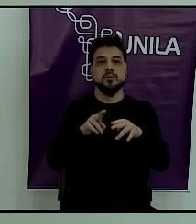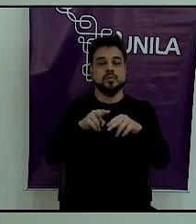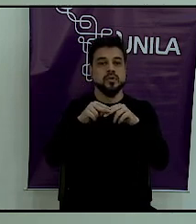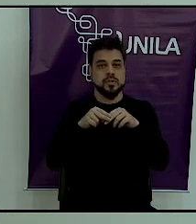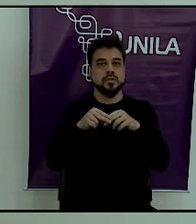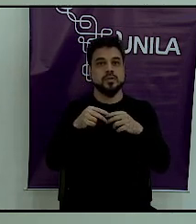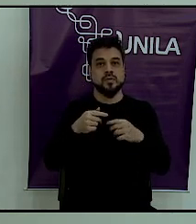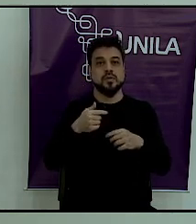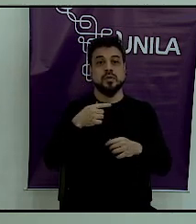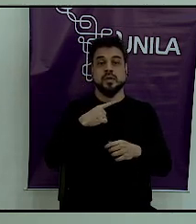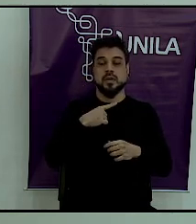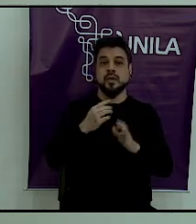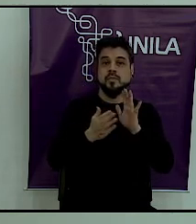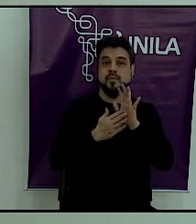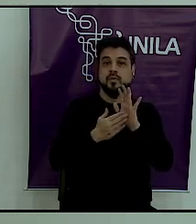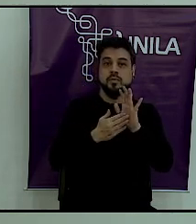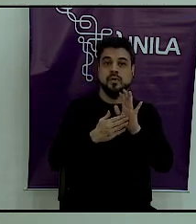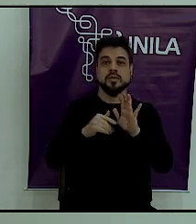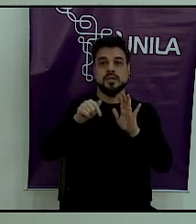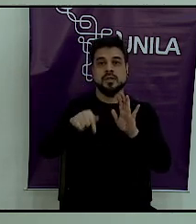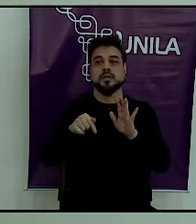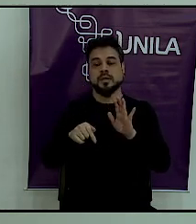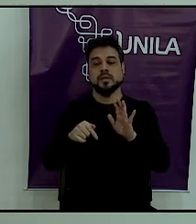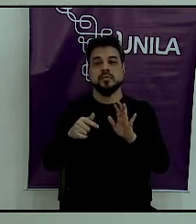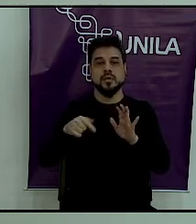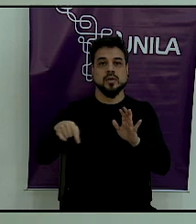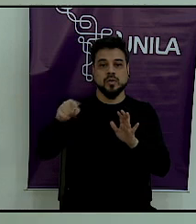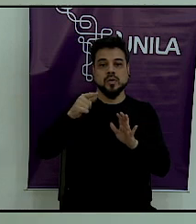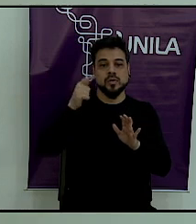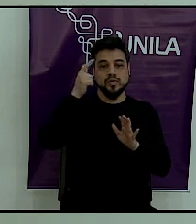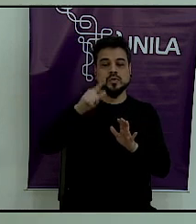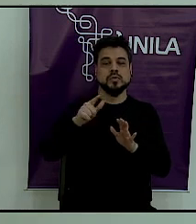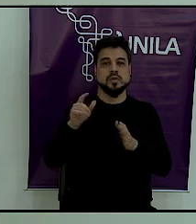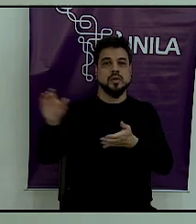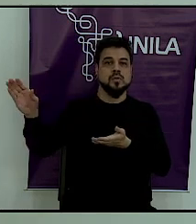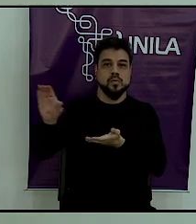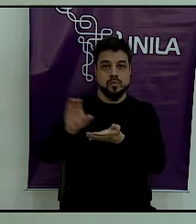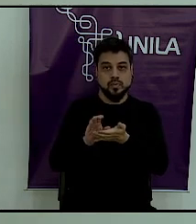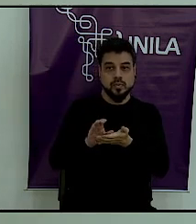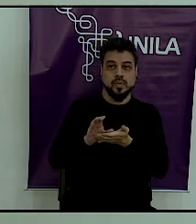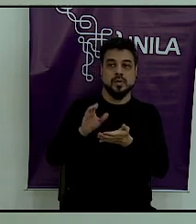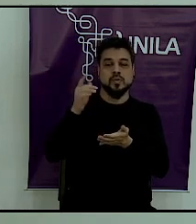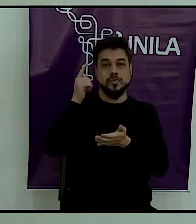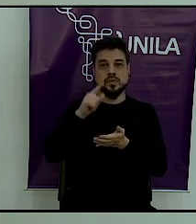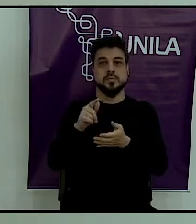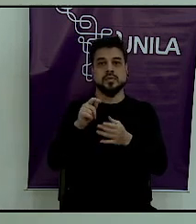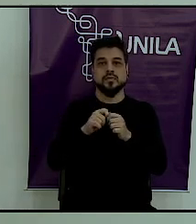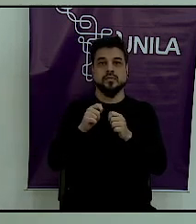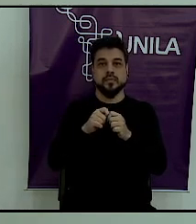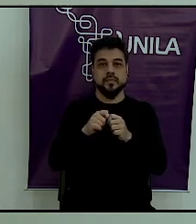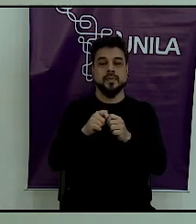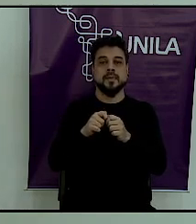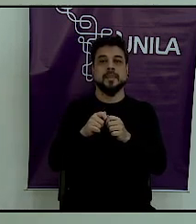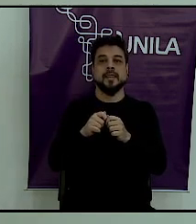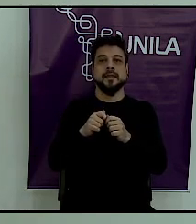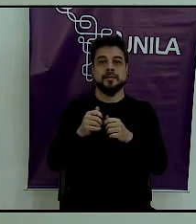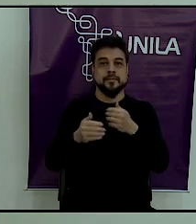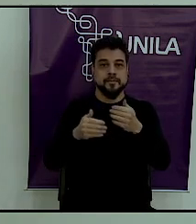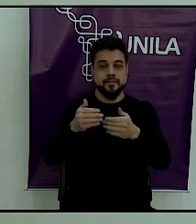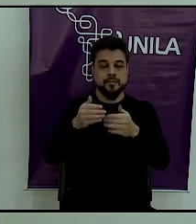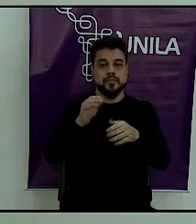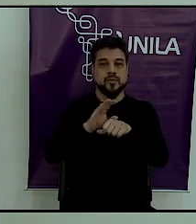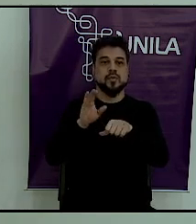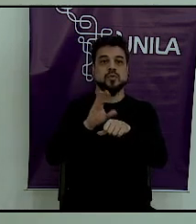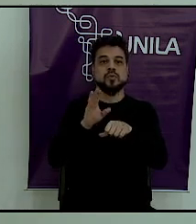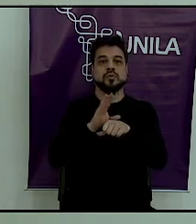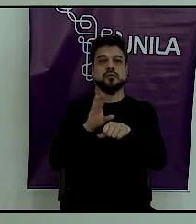estamos trazendo a proposta aqui, para que nós possamos ter esse recurso, possamos levar adiante esse curso, que vai